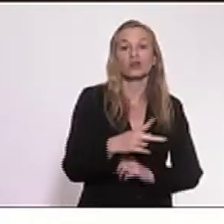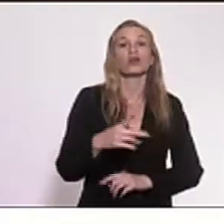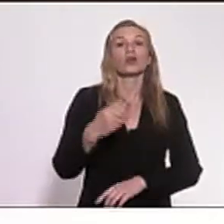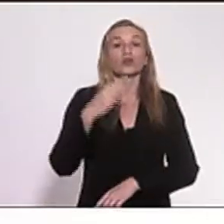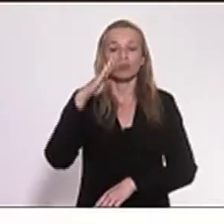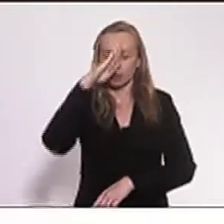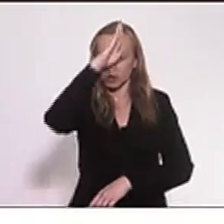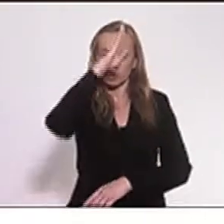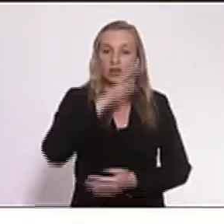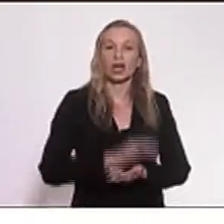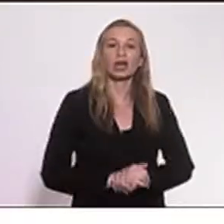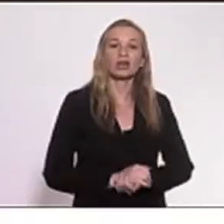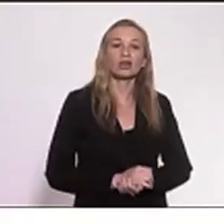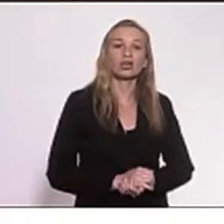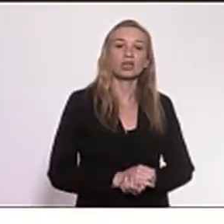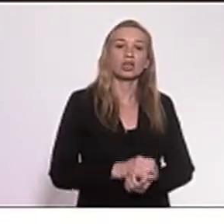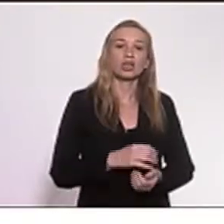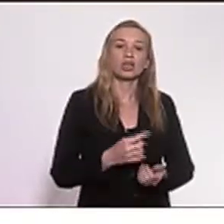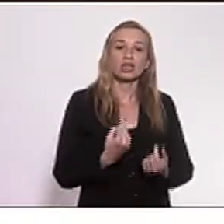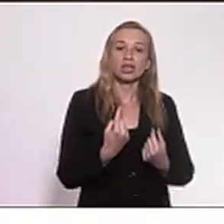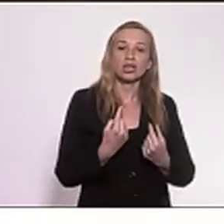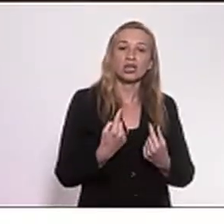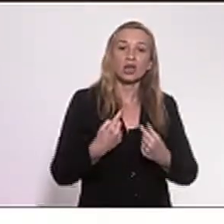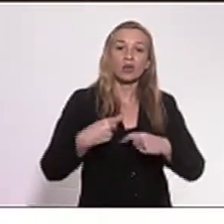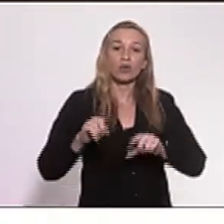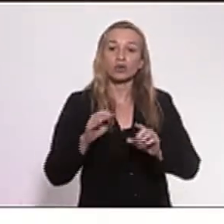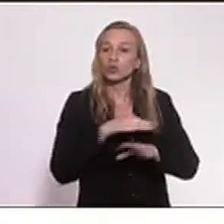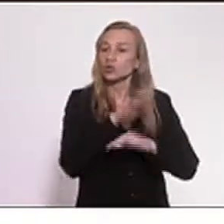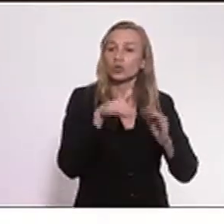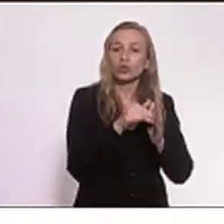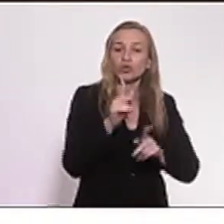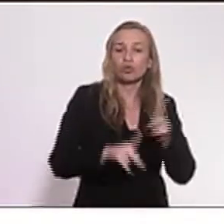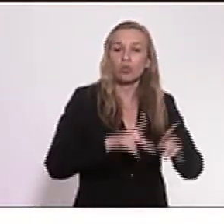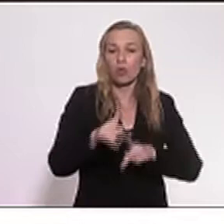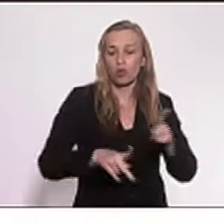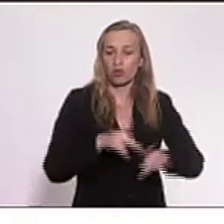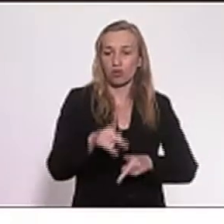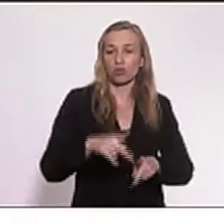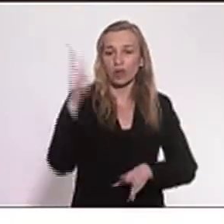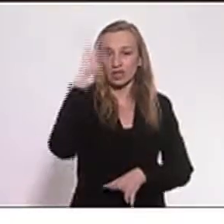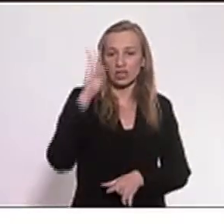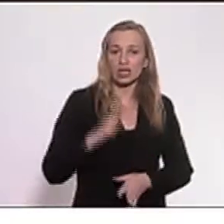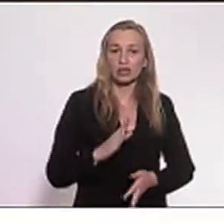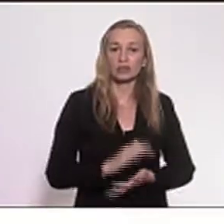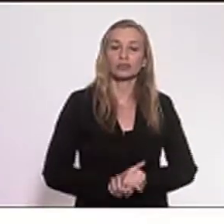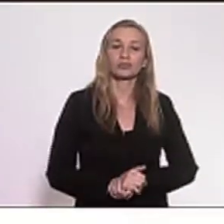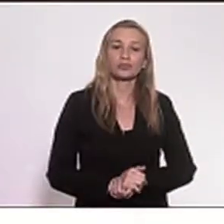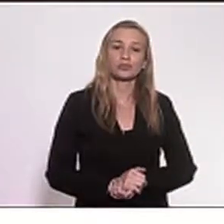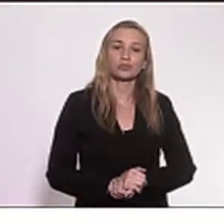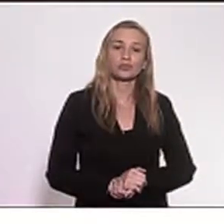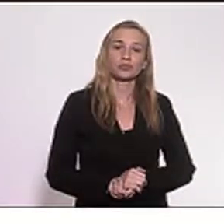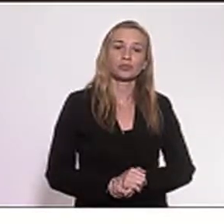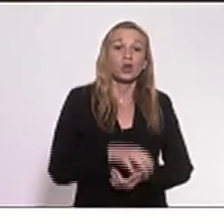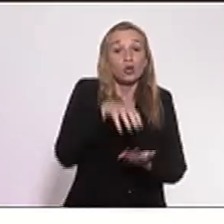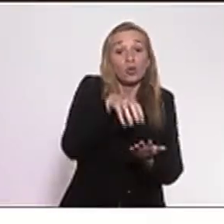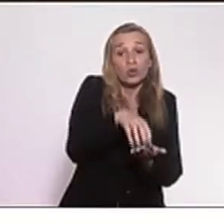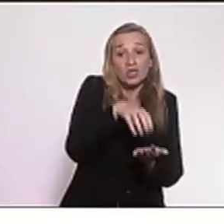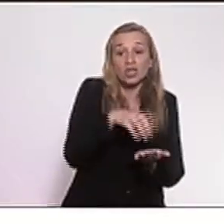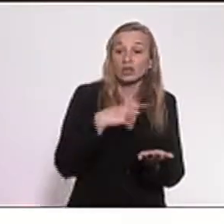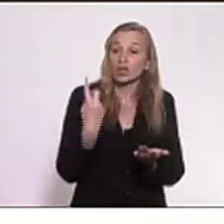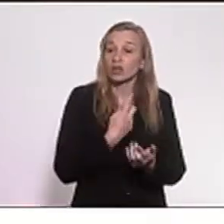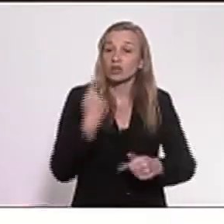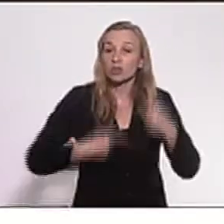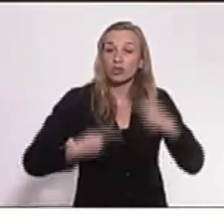Bolsonaro é uma reforma que atinge a todas e todos os brasileiros, desmontando o centro da nossa política